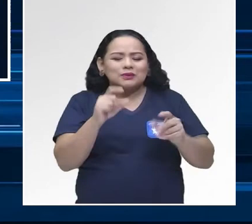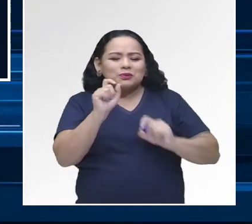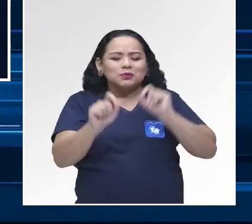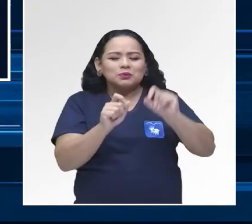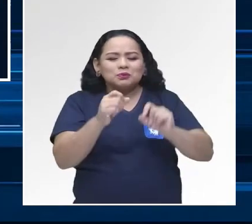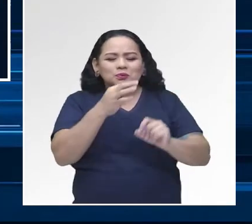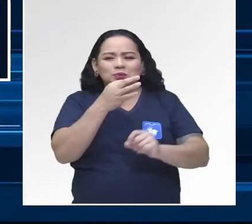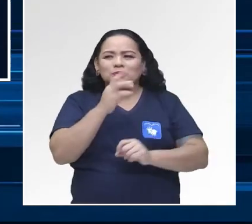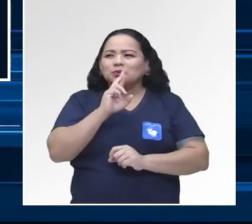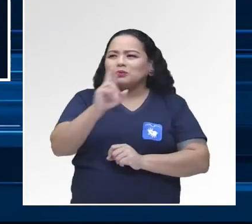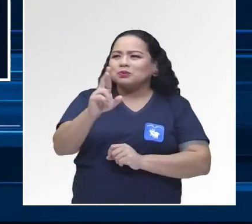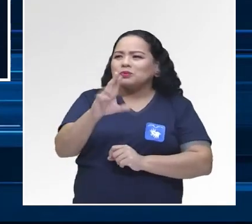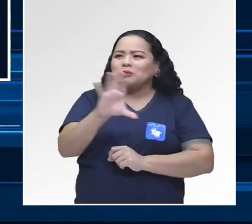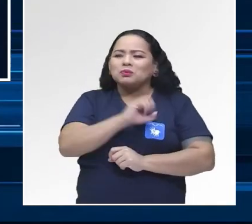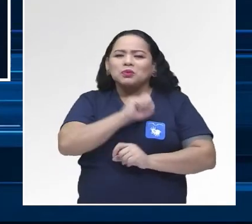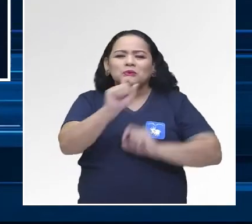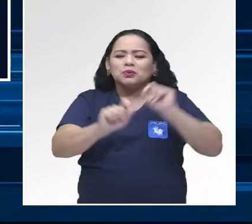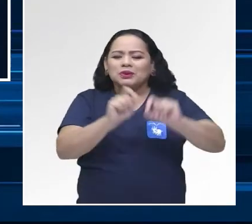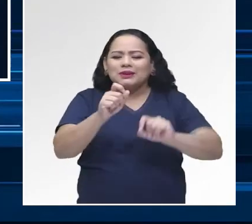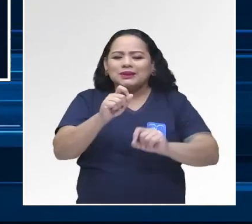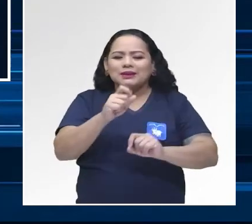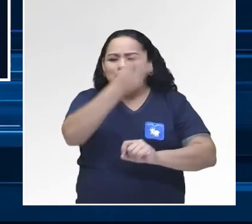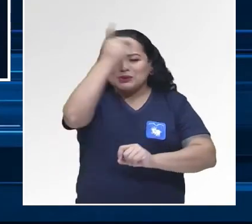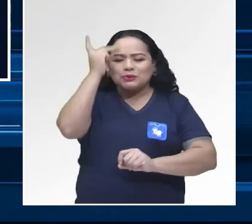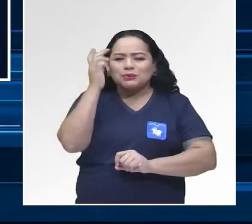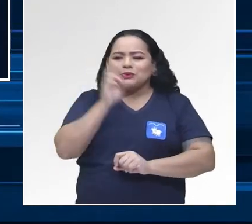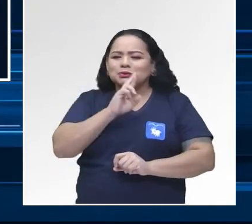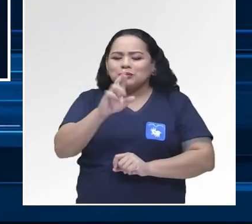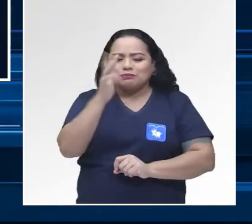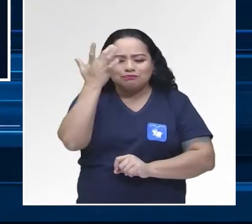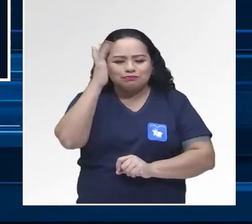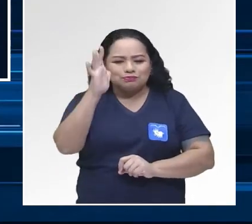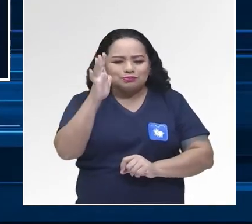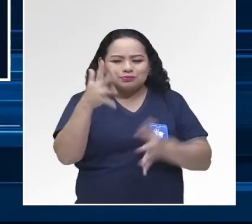Né? O que é o amor?